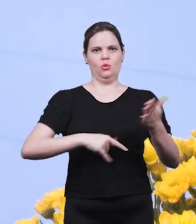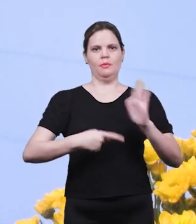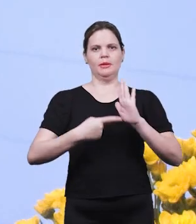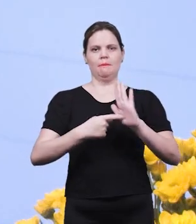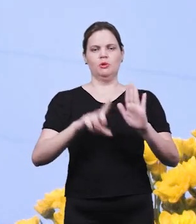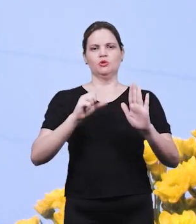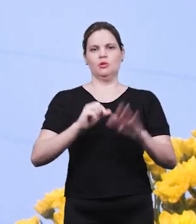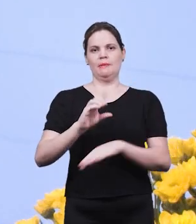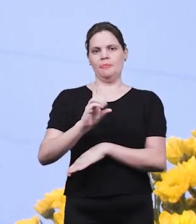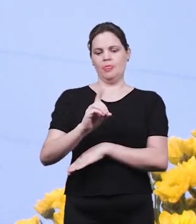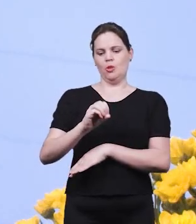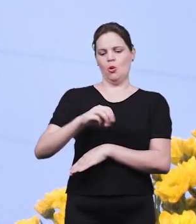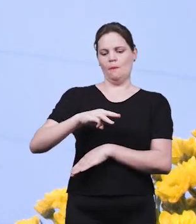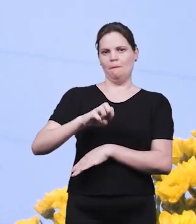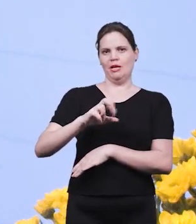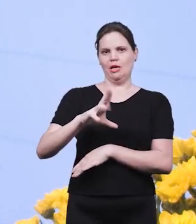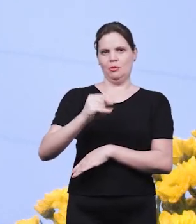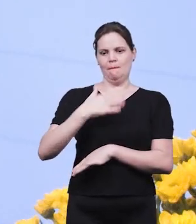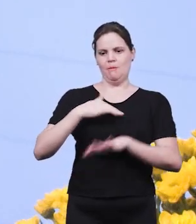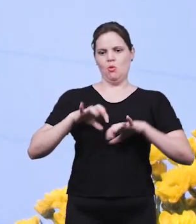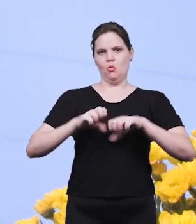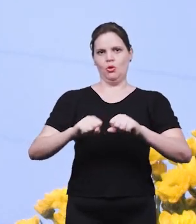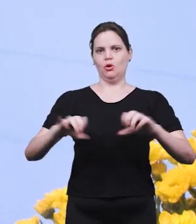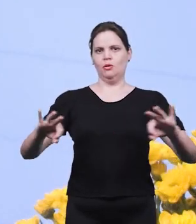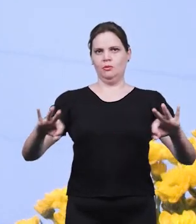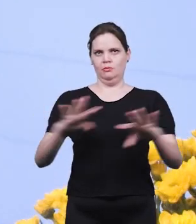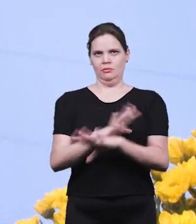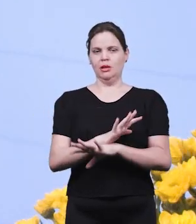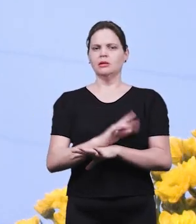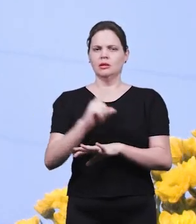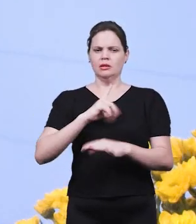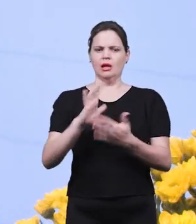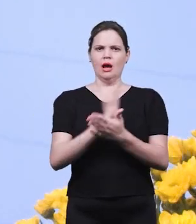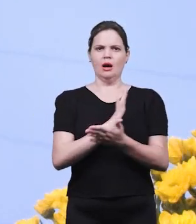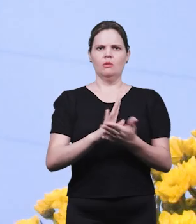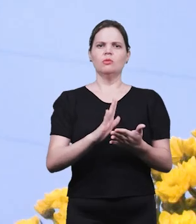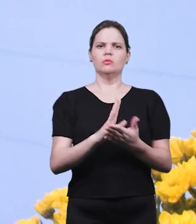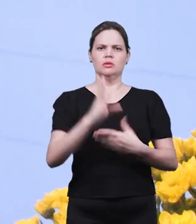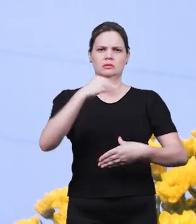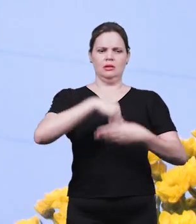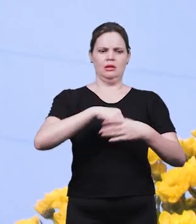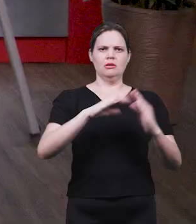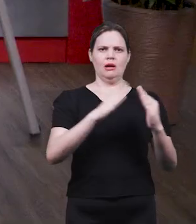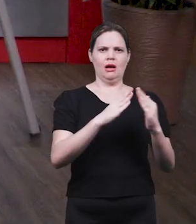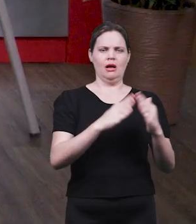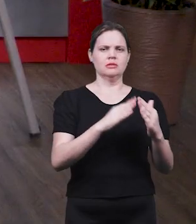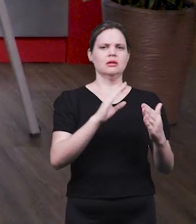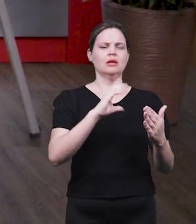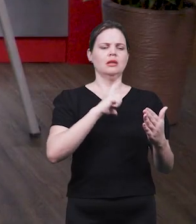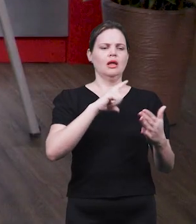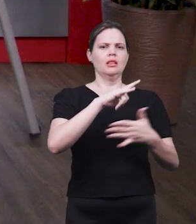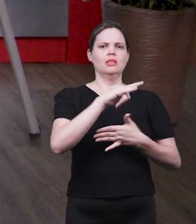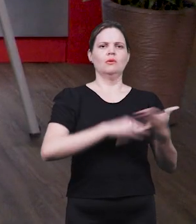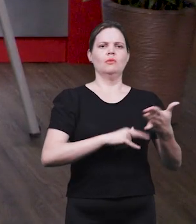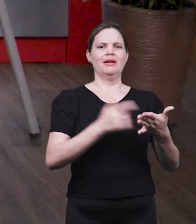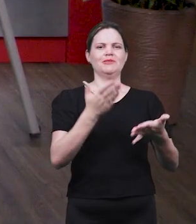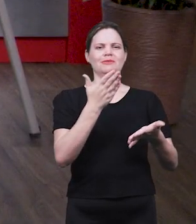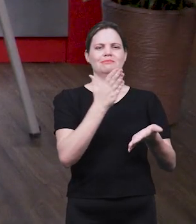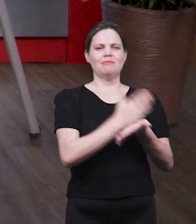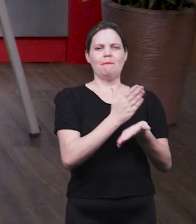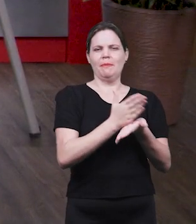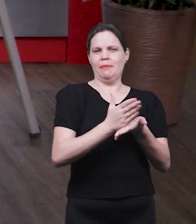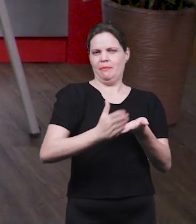pleno, adquiriram seus imóveis, alguns inclusive financiados pelo Sistema Financeiro da Habitação, sim, domínio pleno,